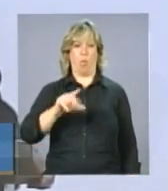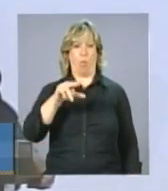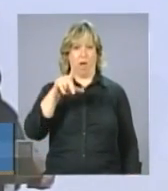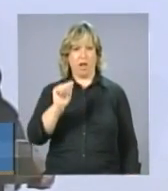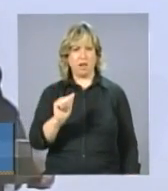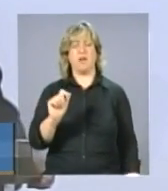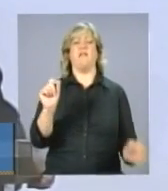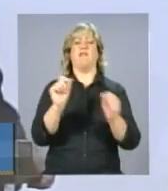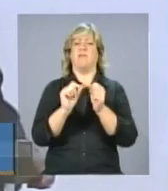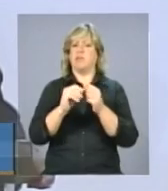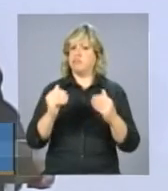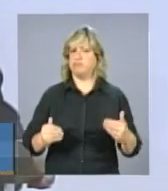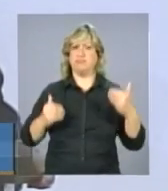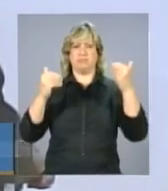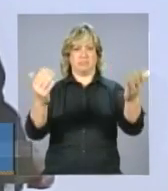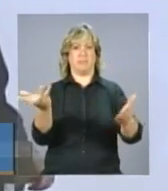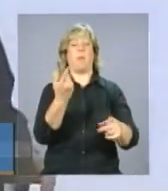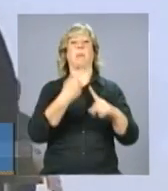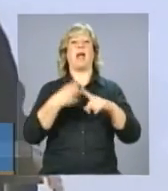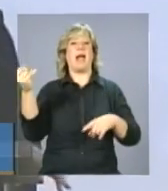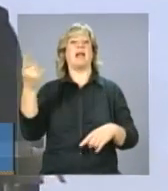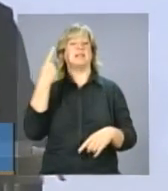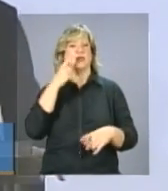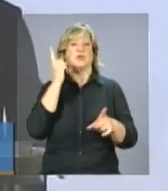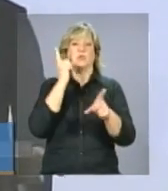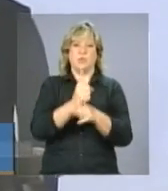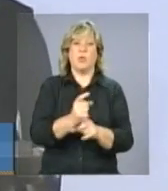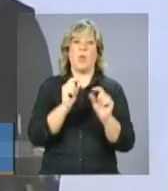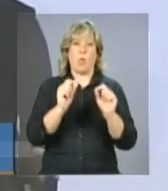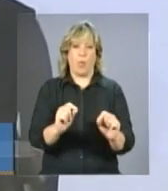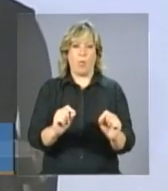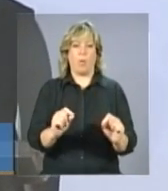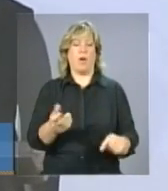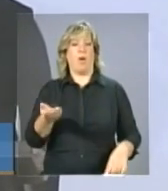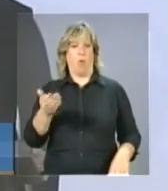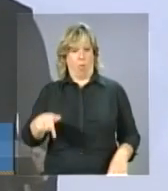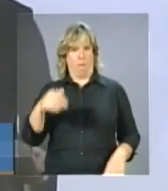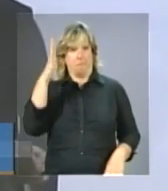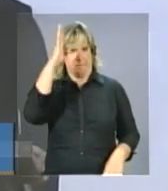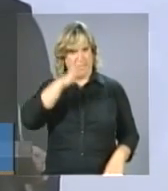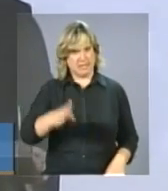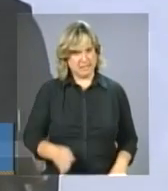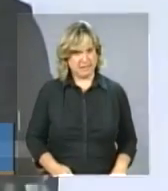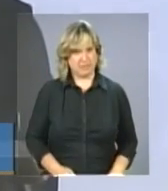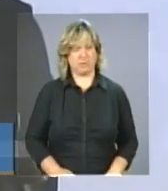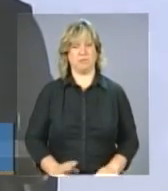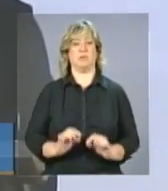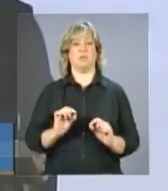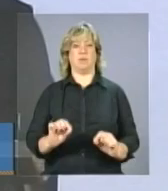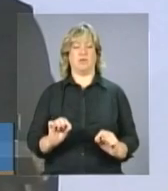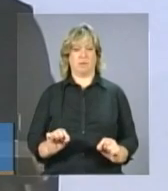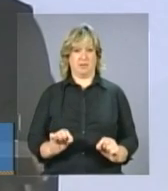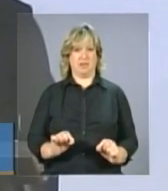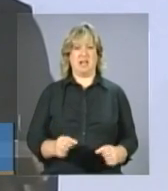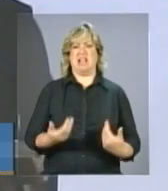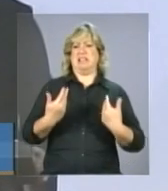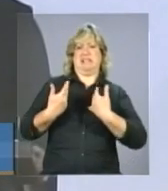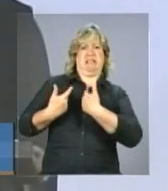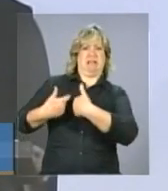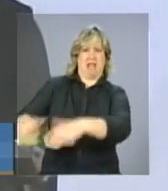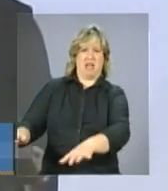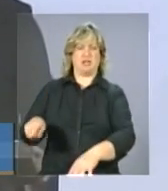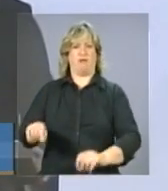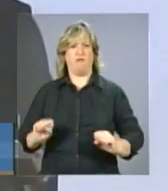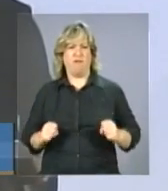espetacular, porque descobriu que, enquanto o Brasil deixasse de fora essa imensa força